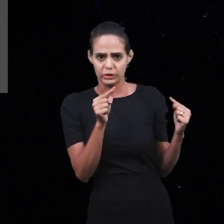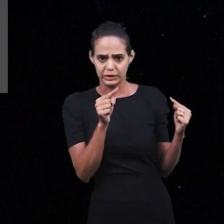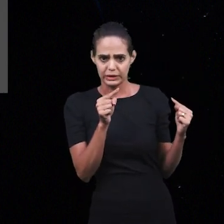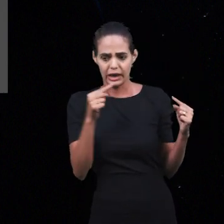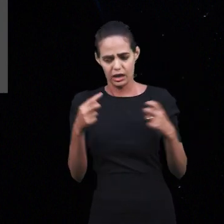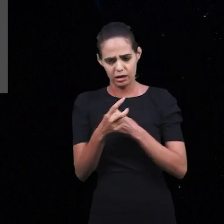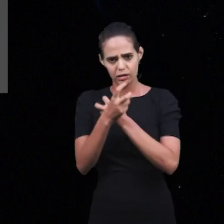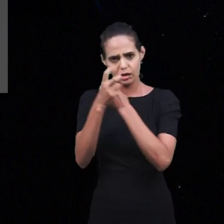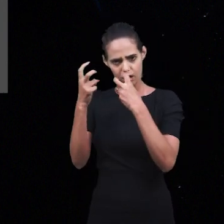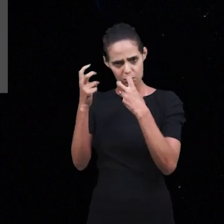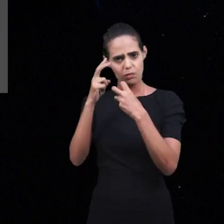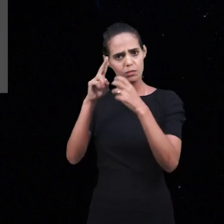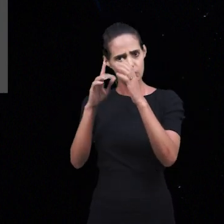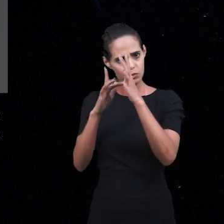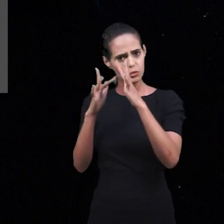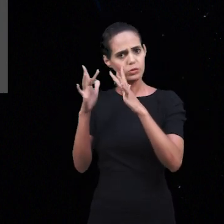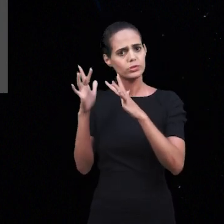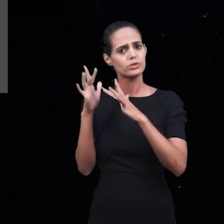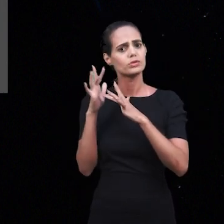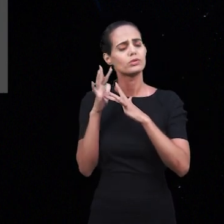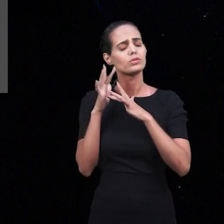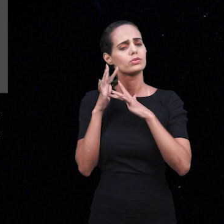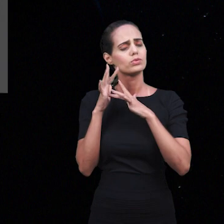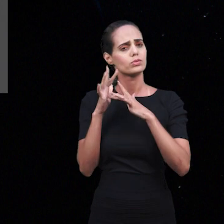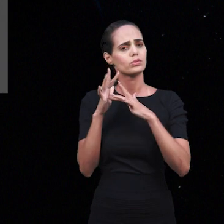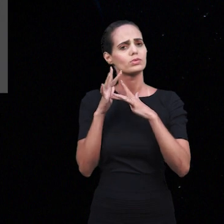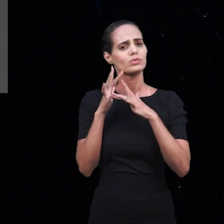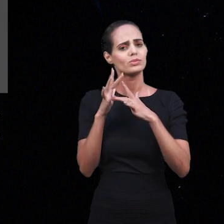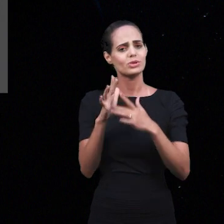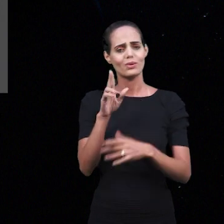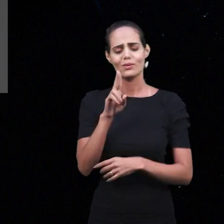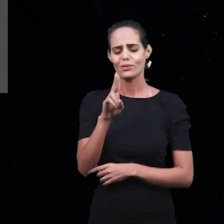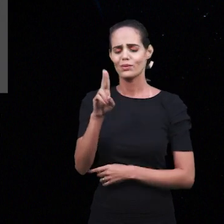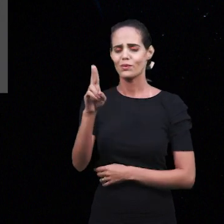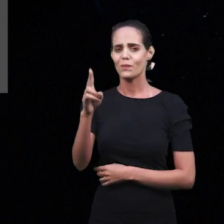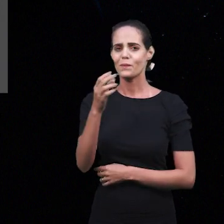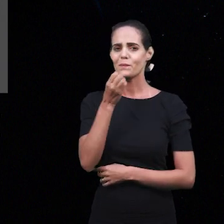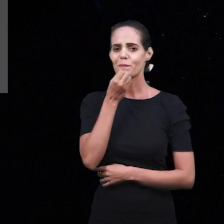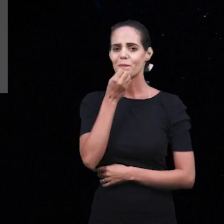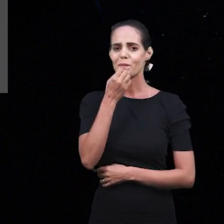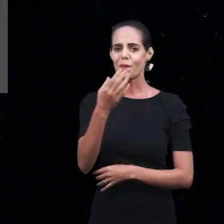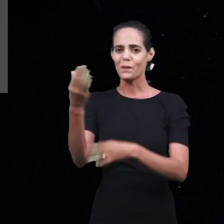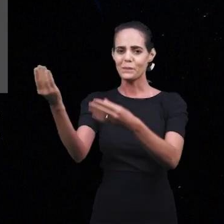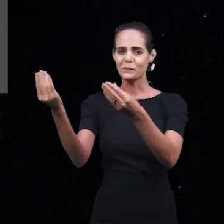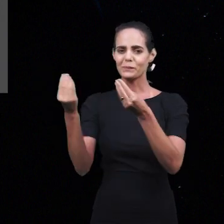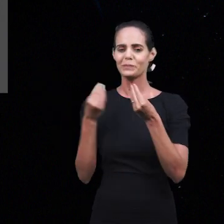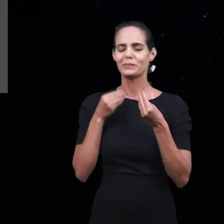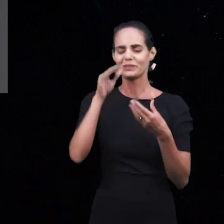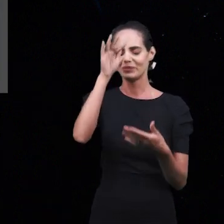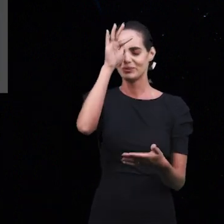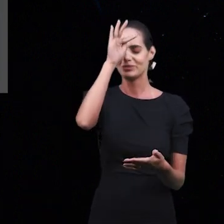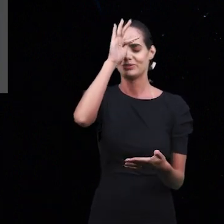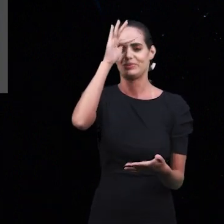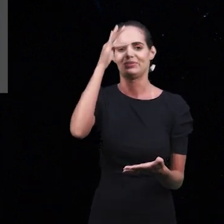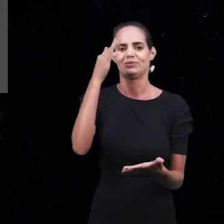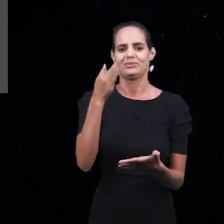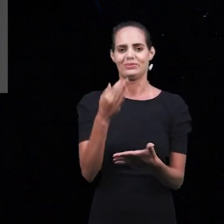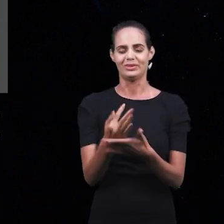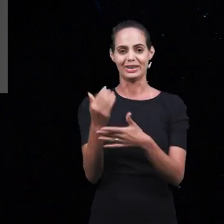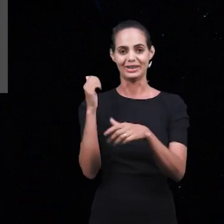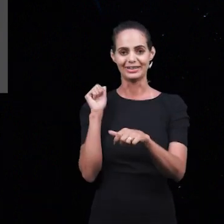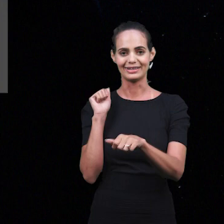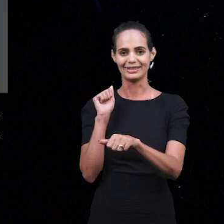aparecer. Nome bom, doce a fé,